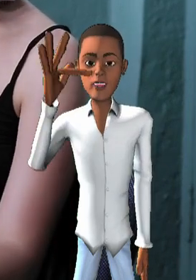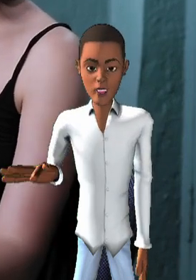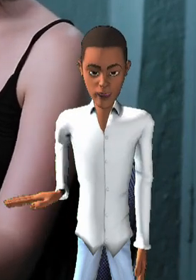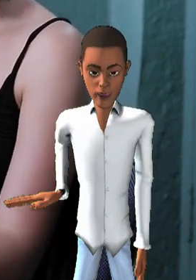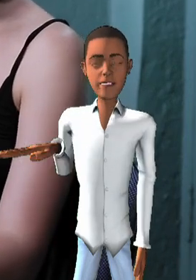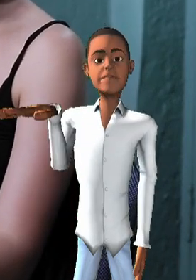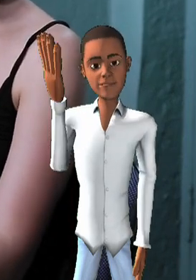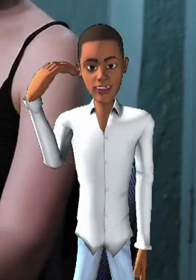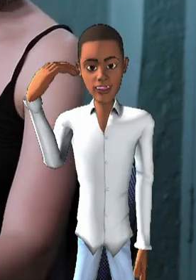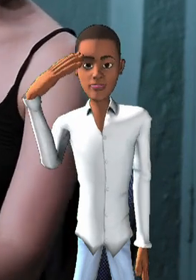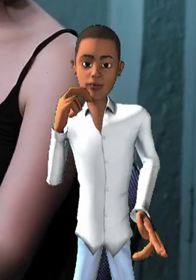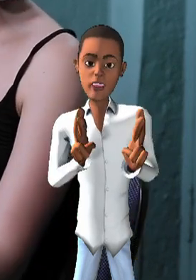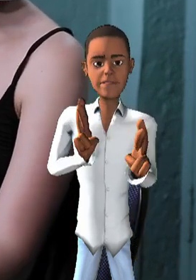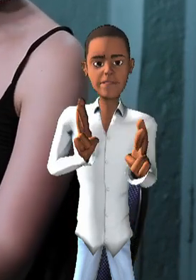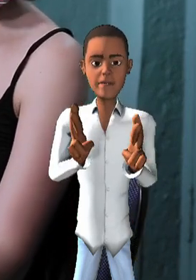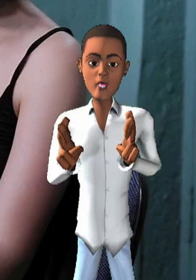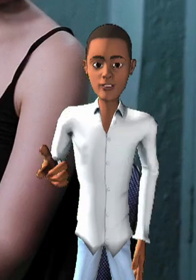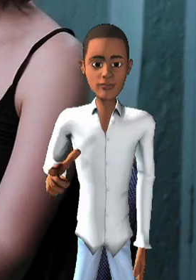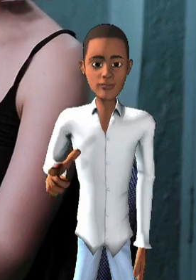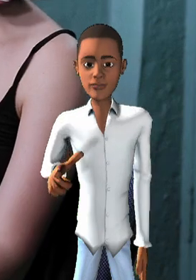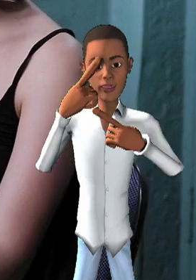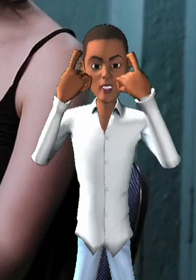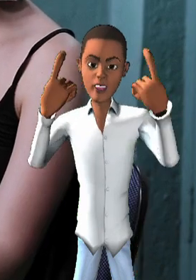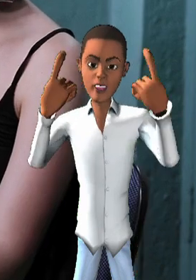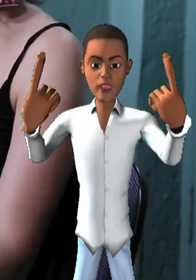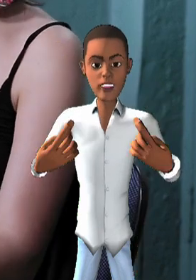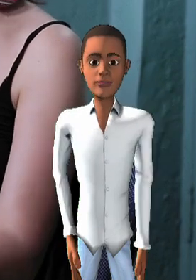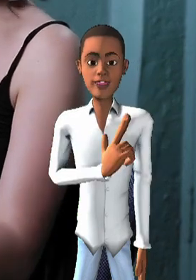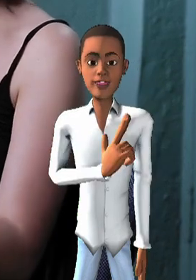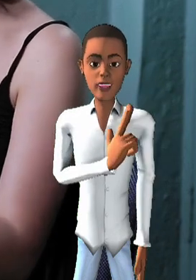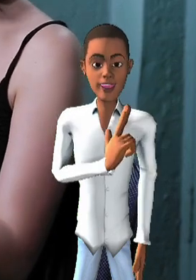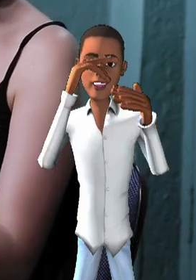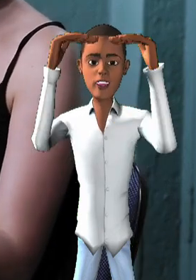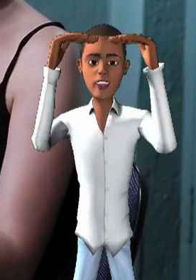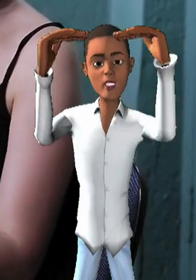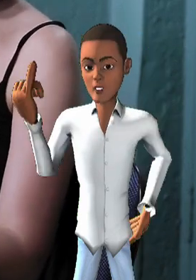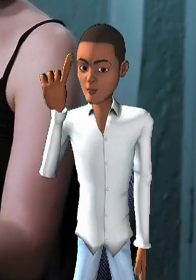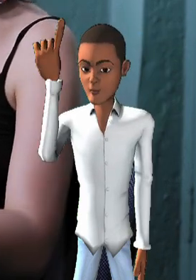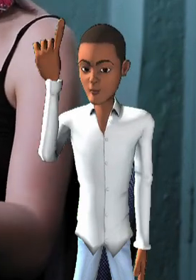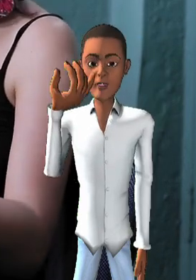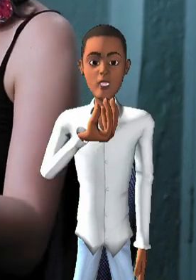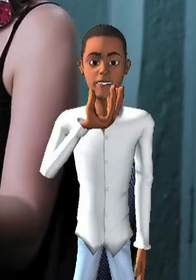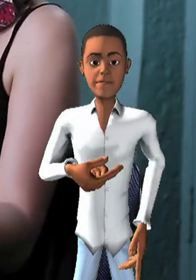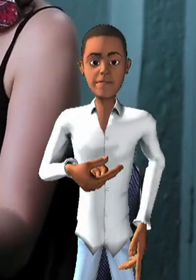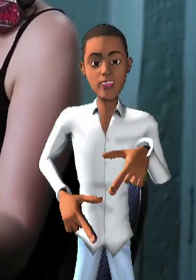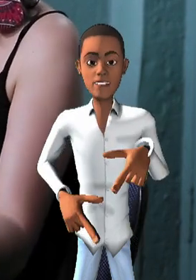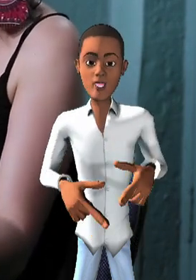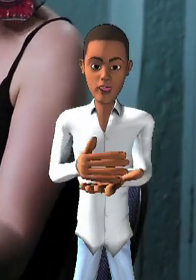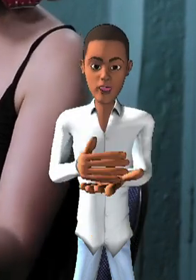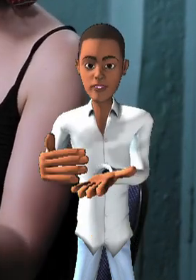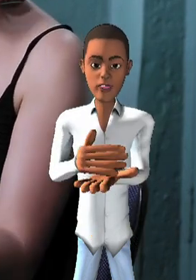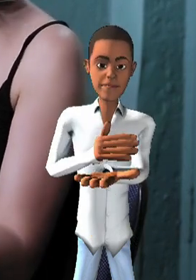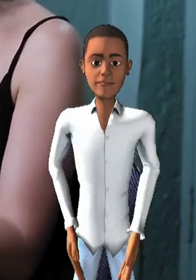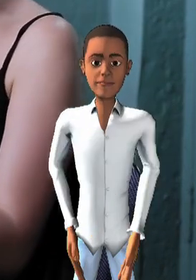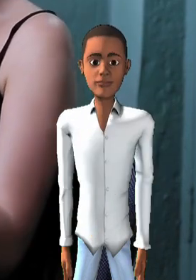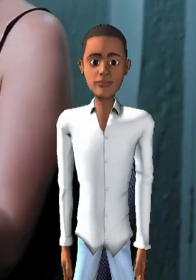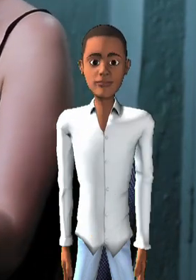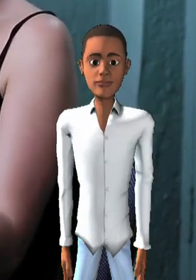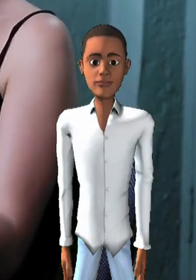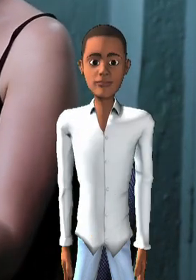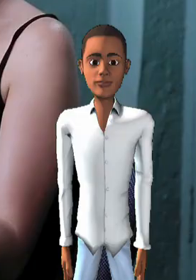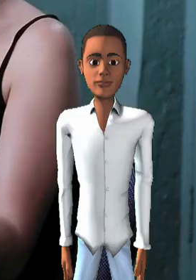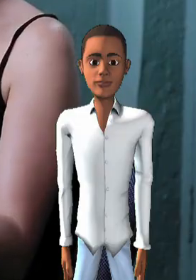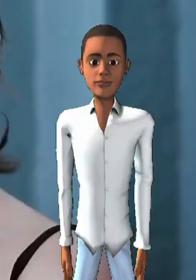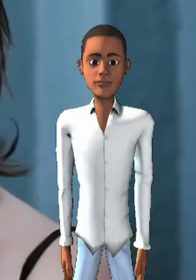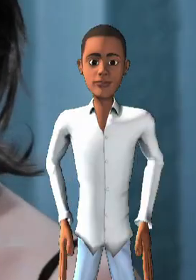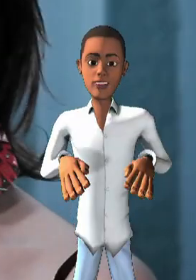menina vai entender que relacionamento não é baseado em violência, é baseado em respeito, é baseado no homem dividindo as tarefas, é baseado no